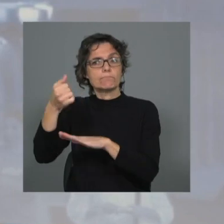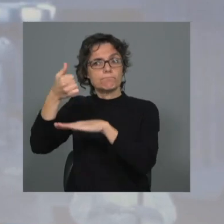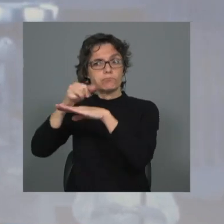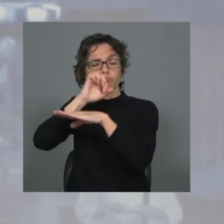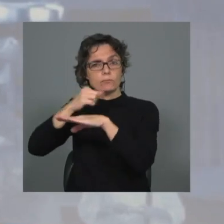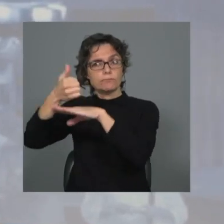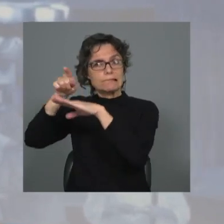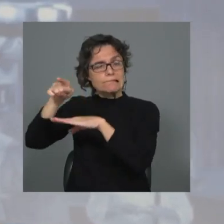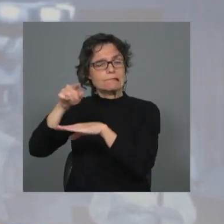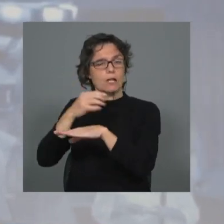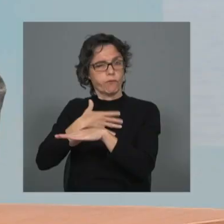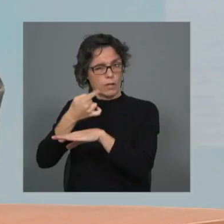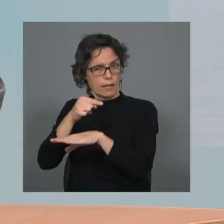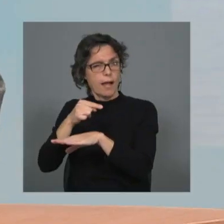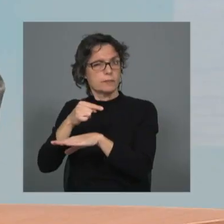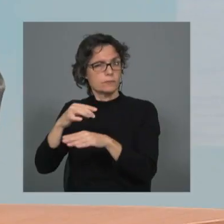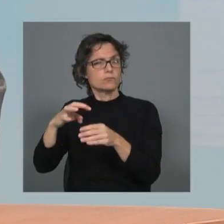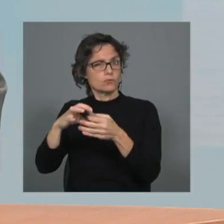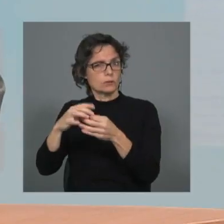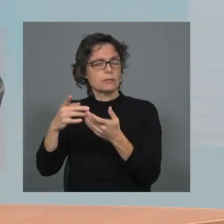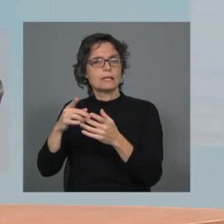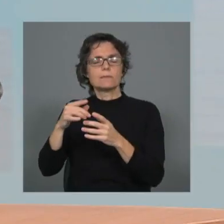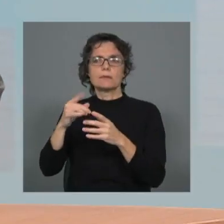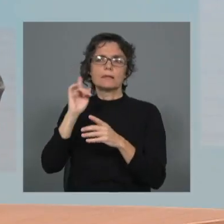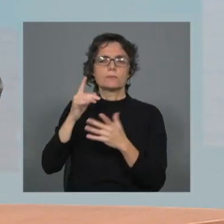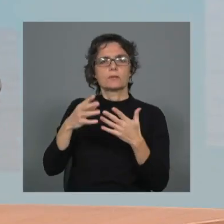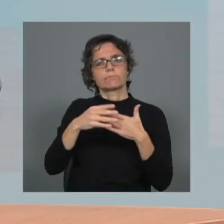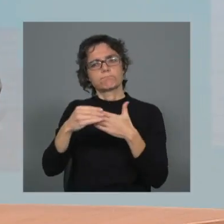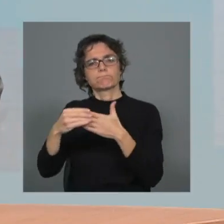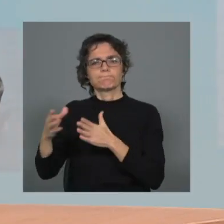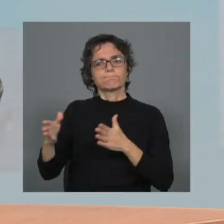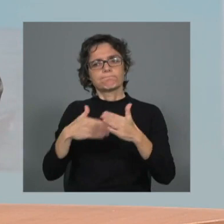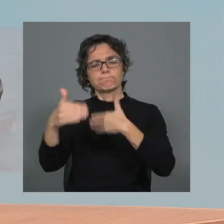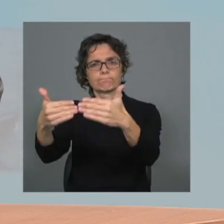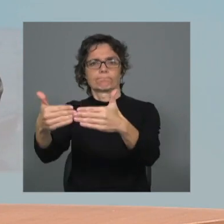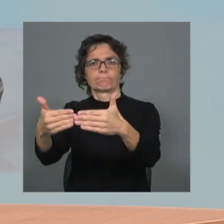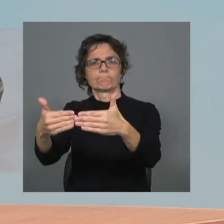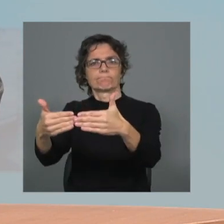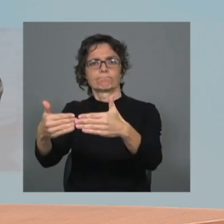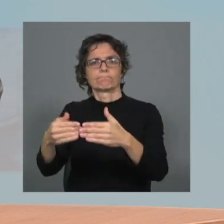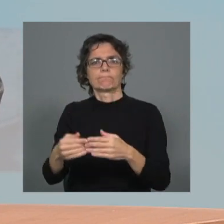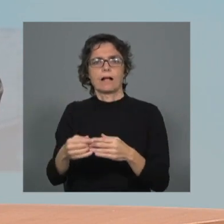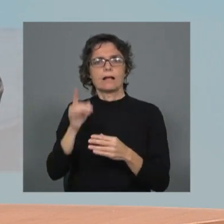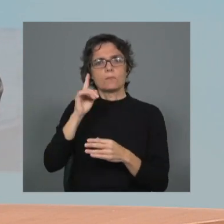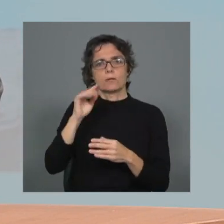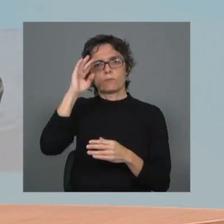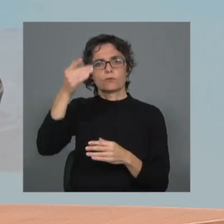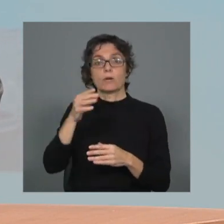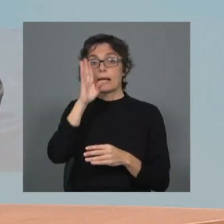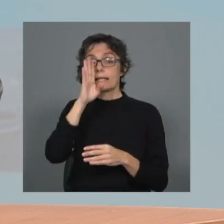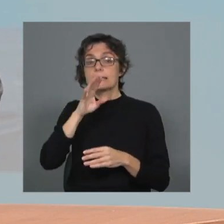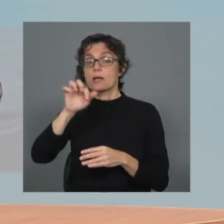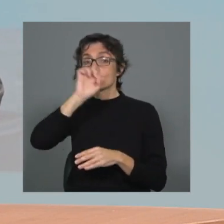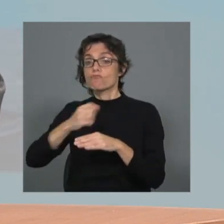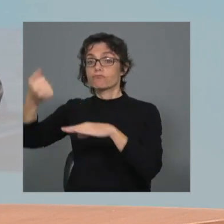é, ortodoxos. mas é importante que a liderança marque o caminho. E isso para mim é que vai ficar para o futuro. Ou seja, se o arcebispo ortodoxo de Atenas